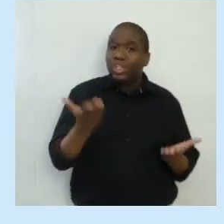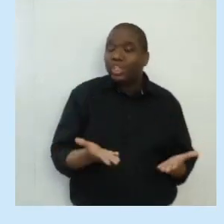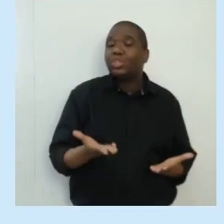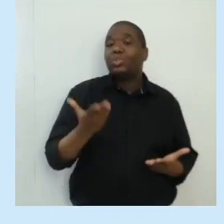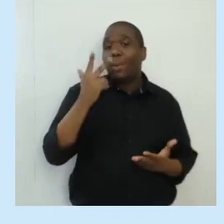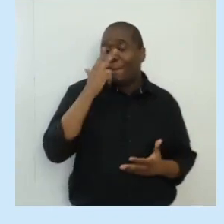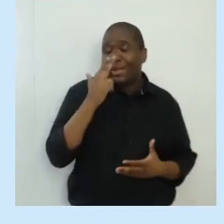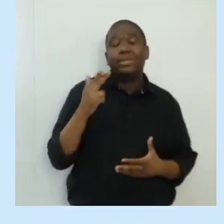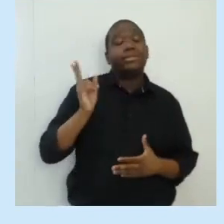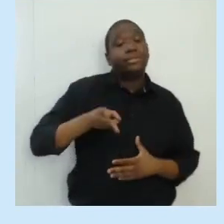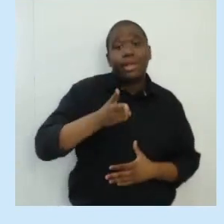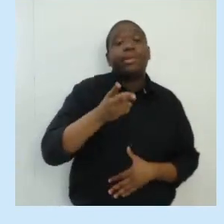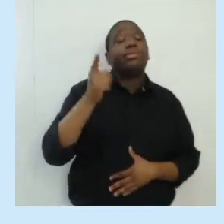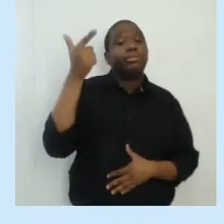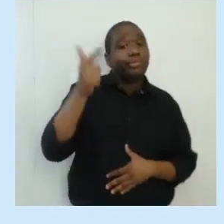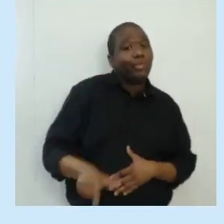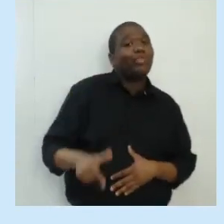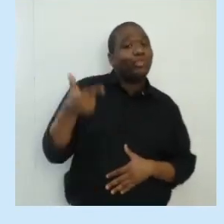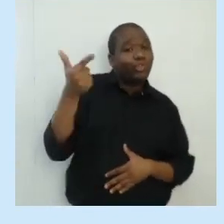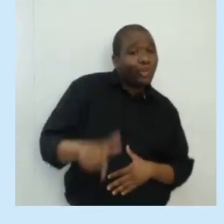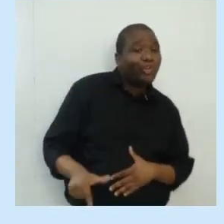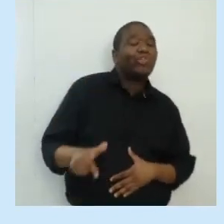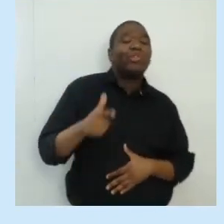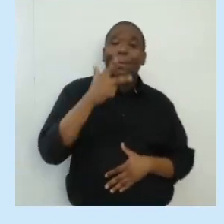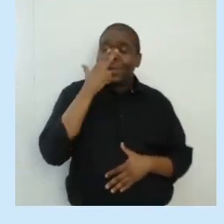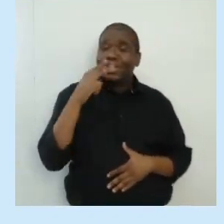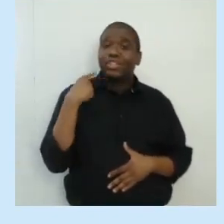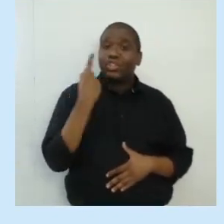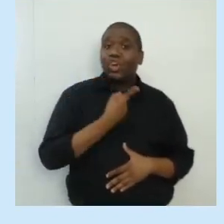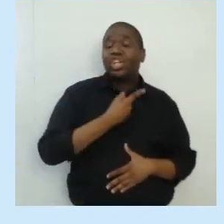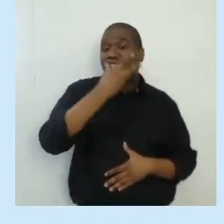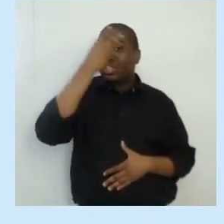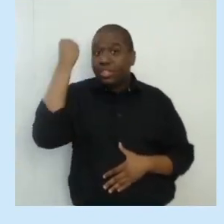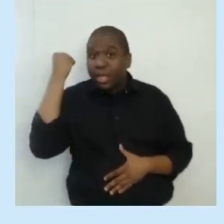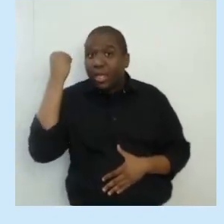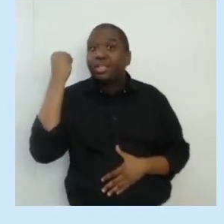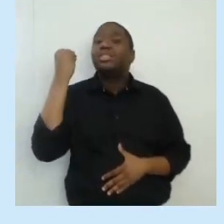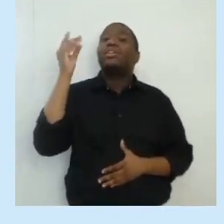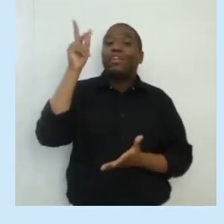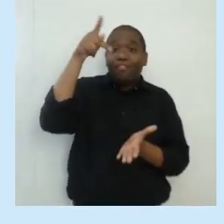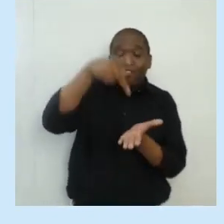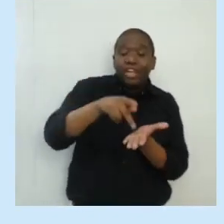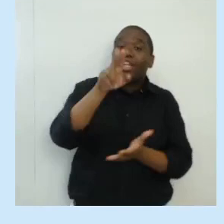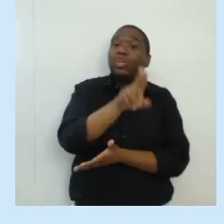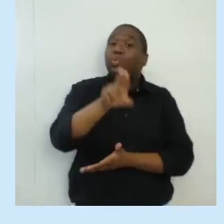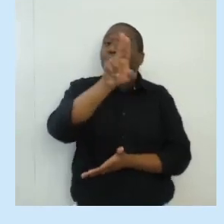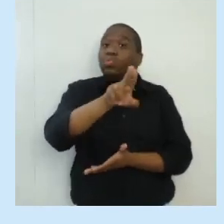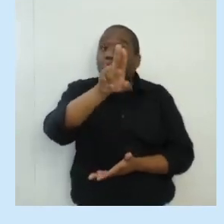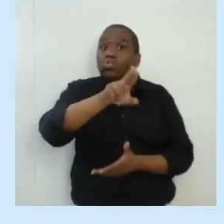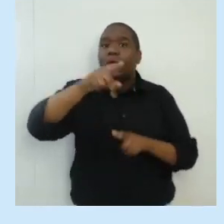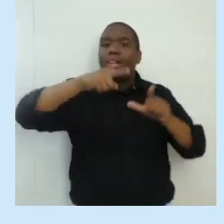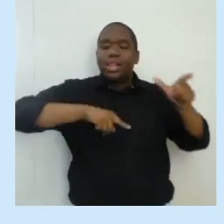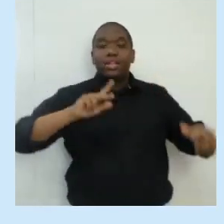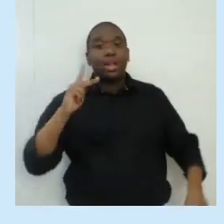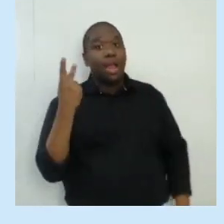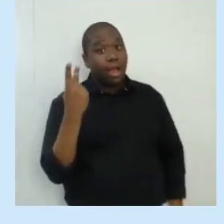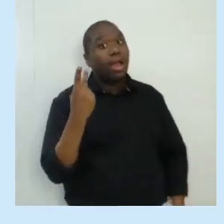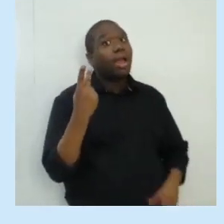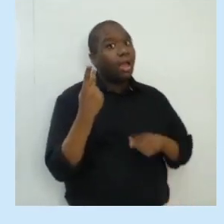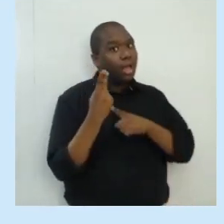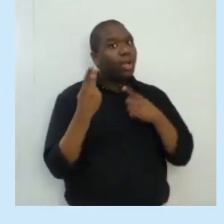tão recorrente que a gente acabou esquecendo o real uso para a letra H. Quando